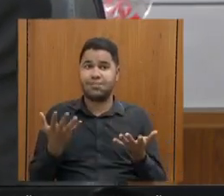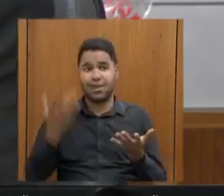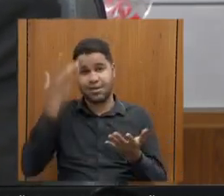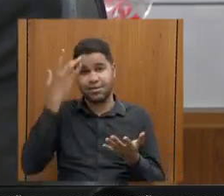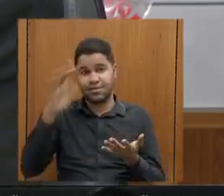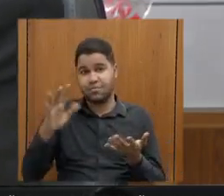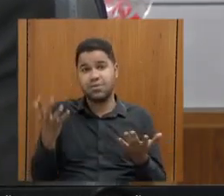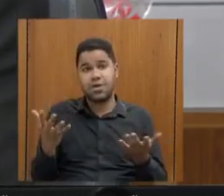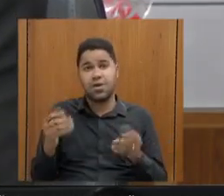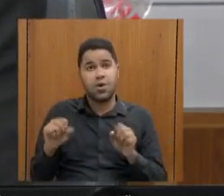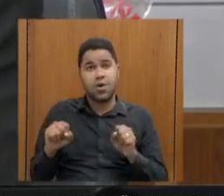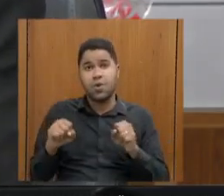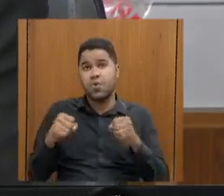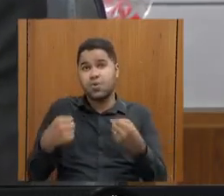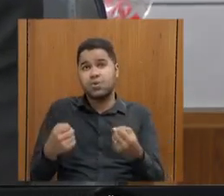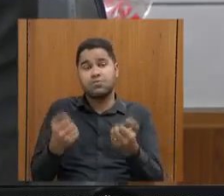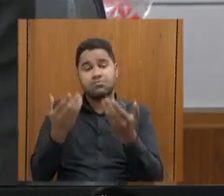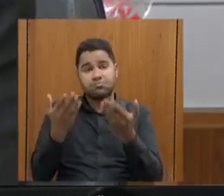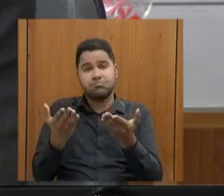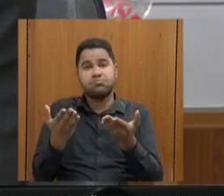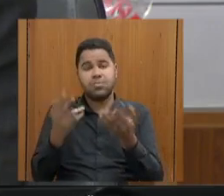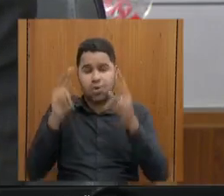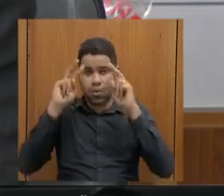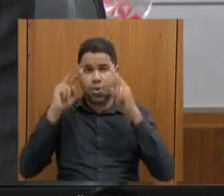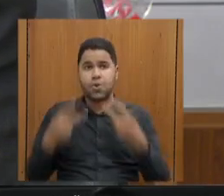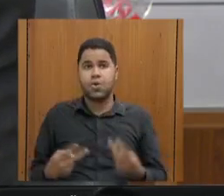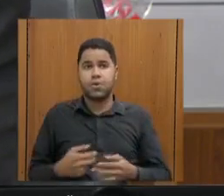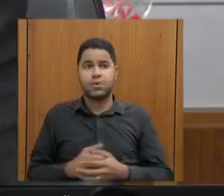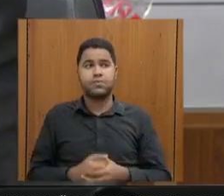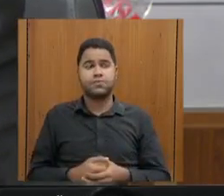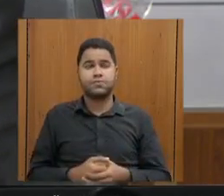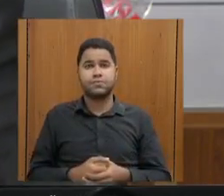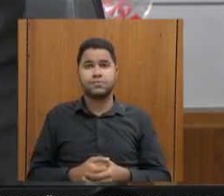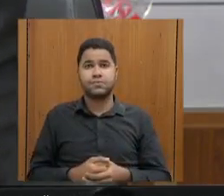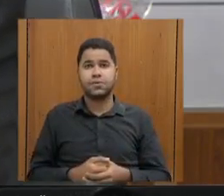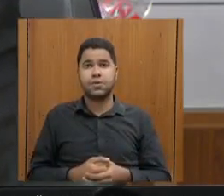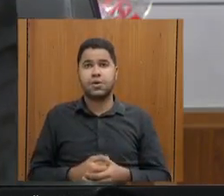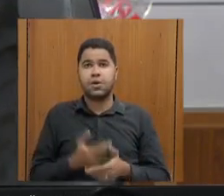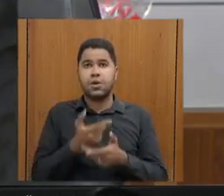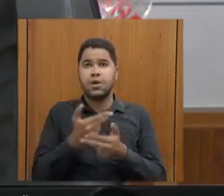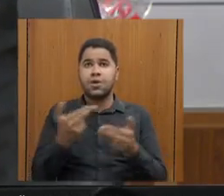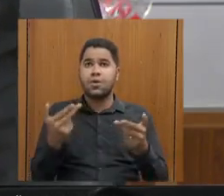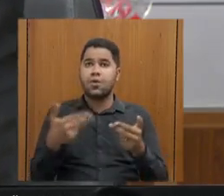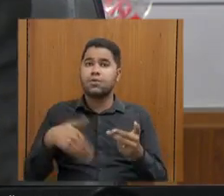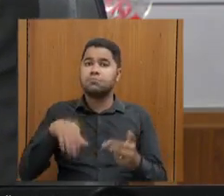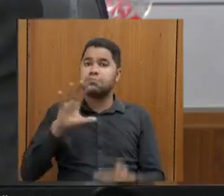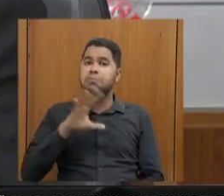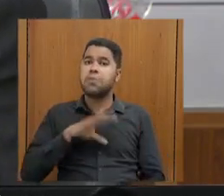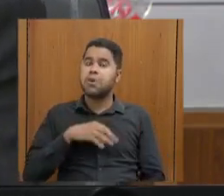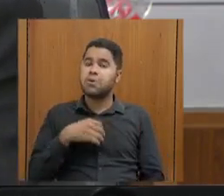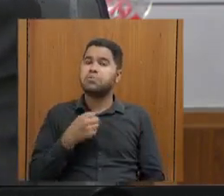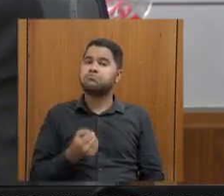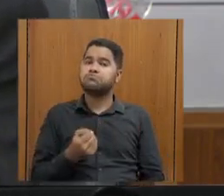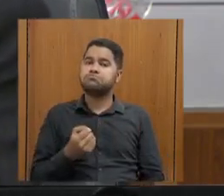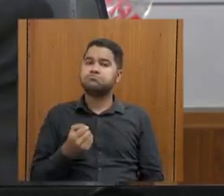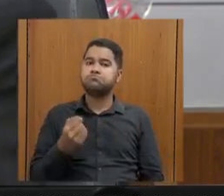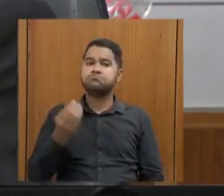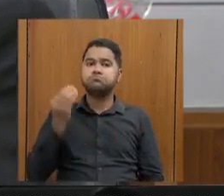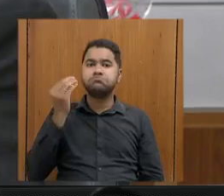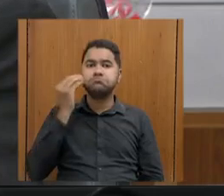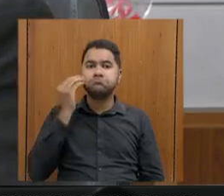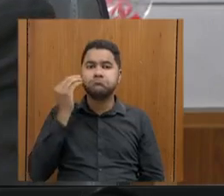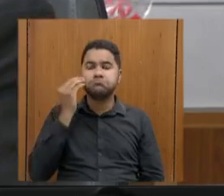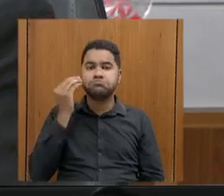o esforço pessoal de vossa excelência reconheço mas há coisas mais usadas no abuso